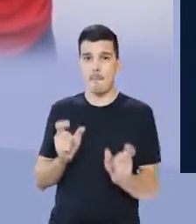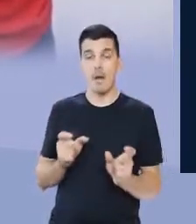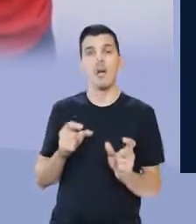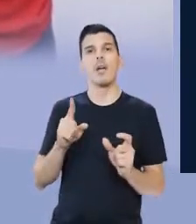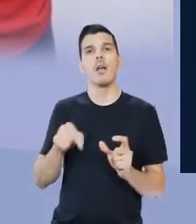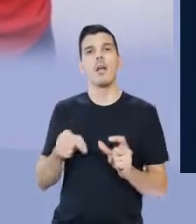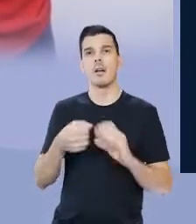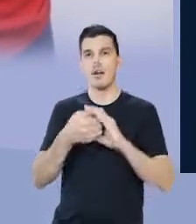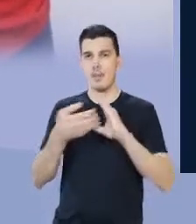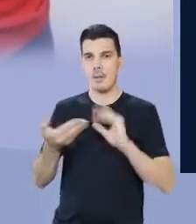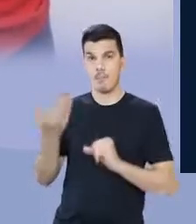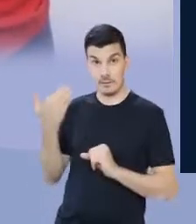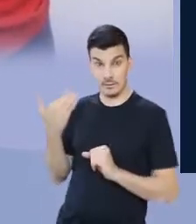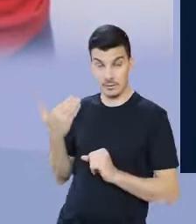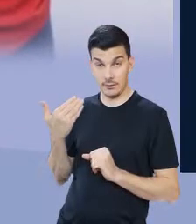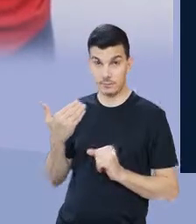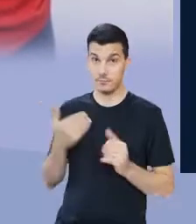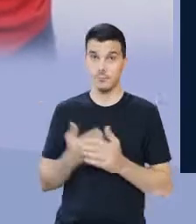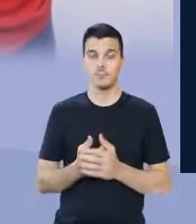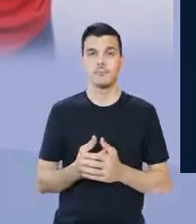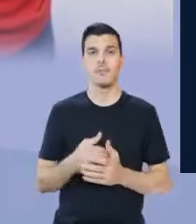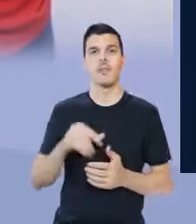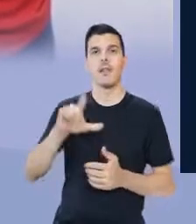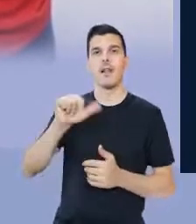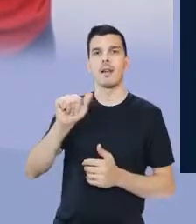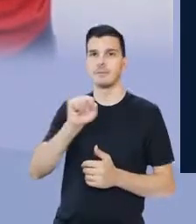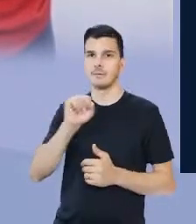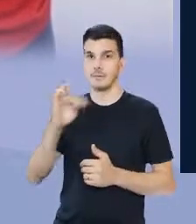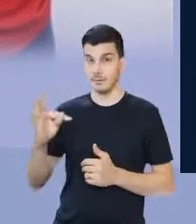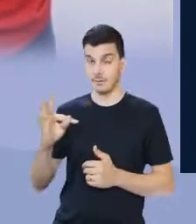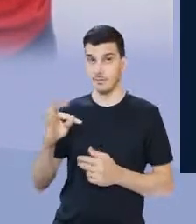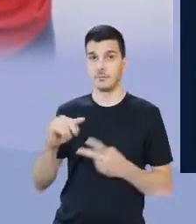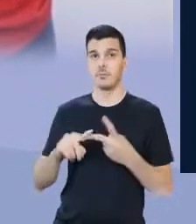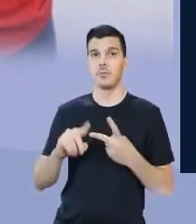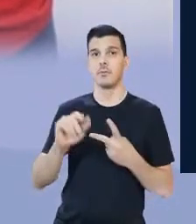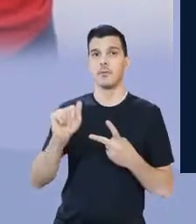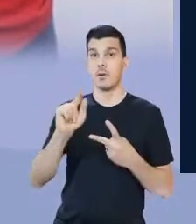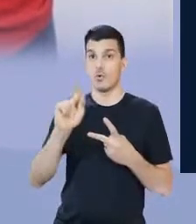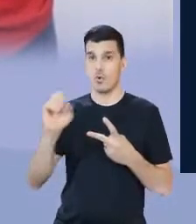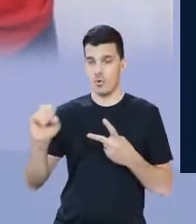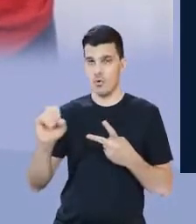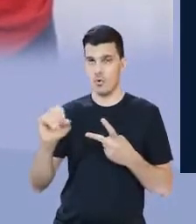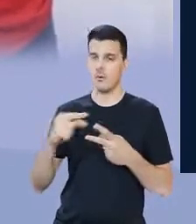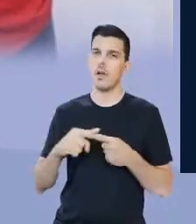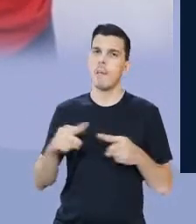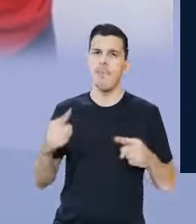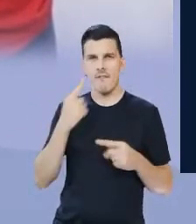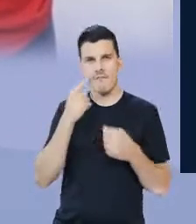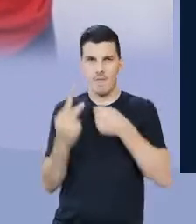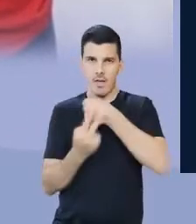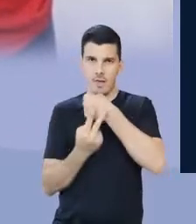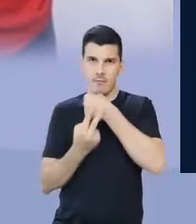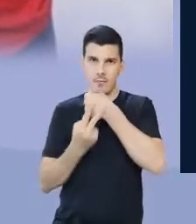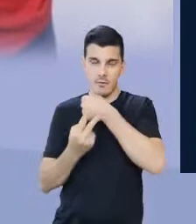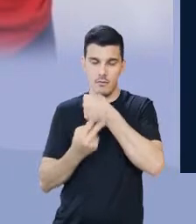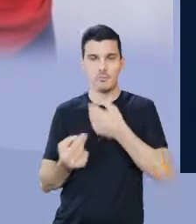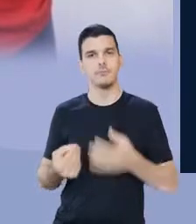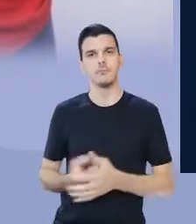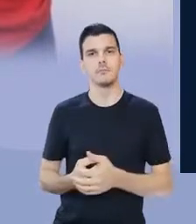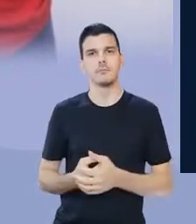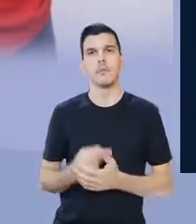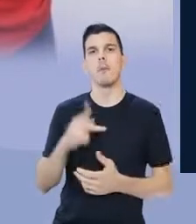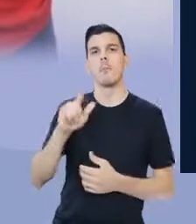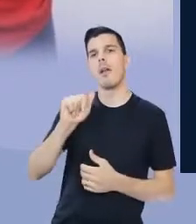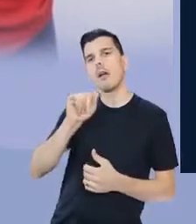elas caracterizam o passado simples, que é o last e o ago. Mas, olhem os verbos.